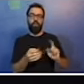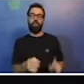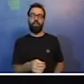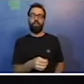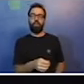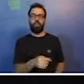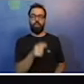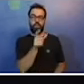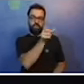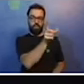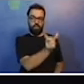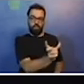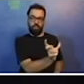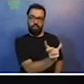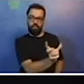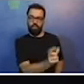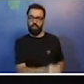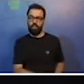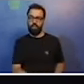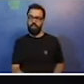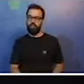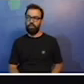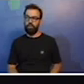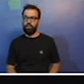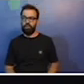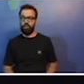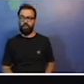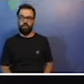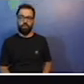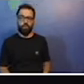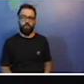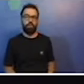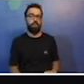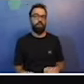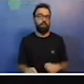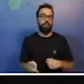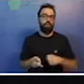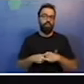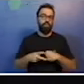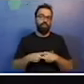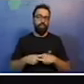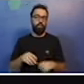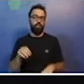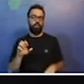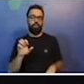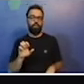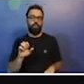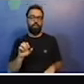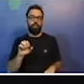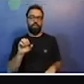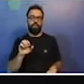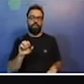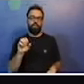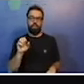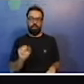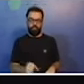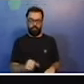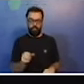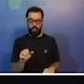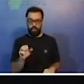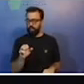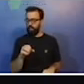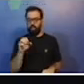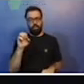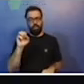Verbo ser concorda com o pronome pessoal. Quais são os nossos pronomes pessoais? Eu, tu, ele